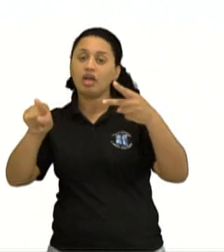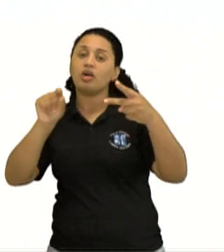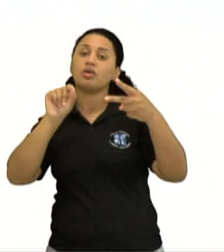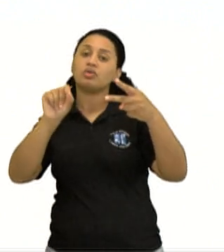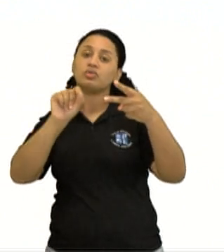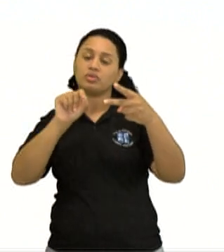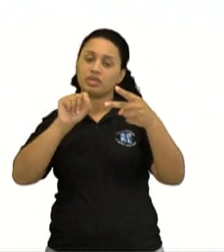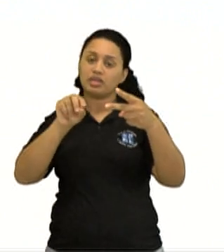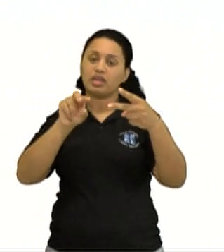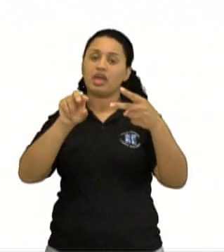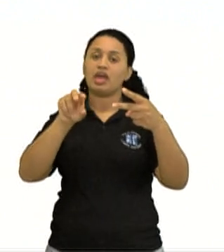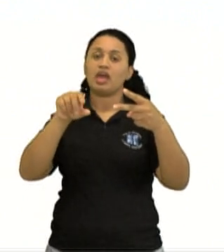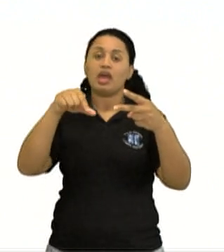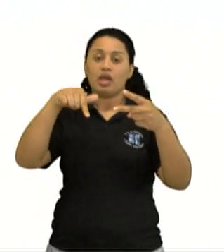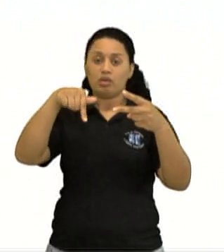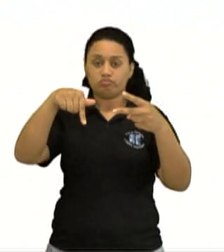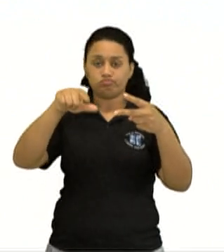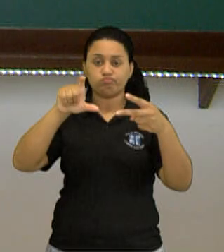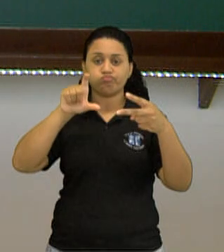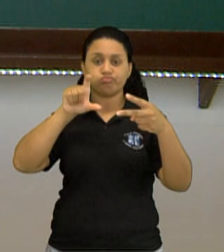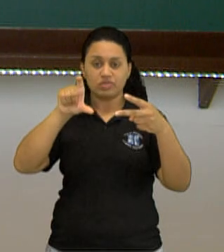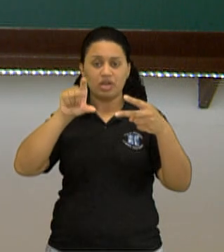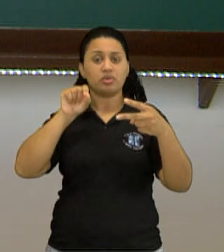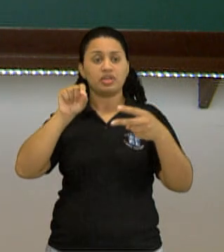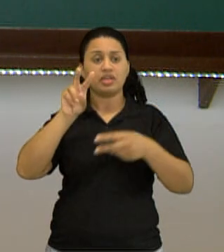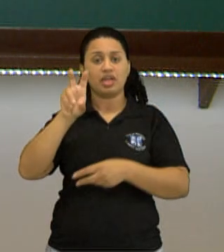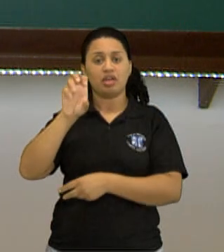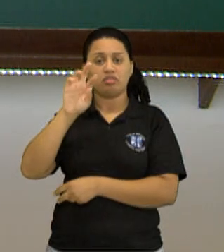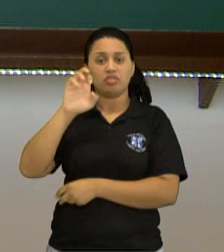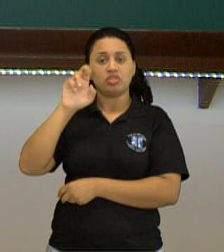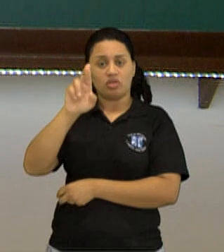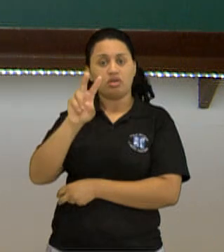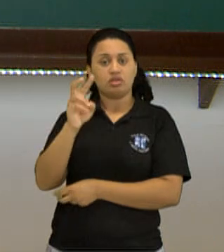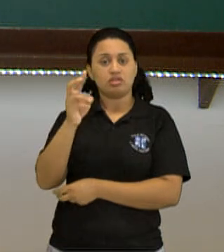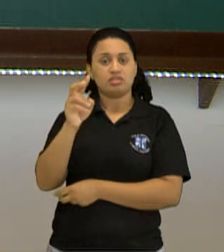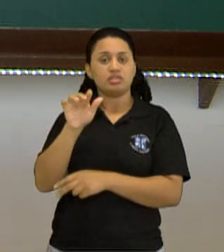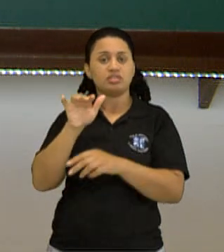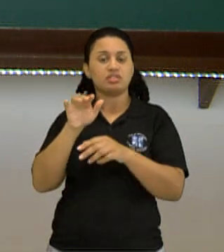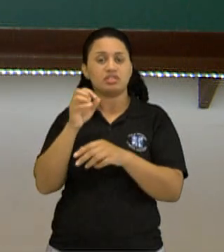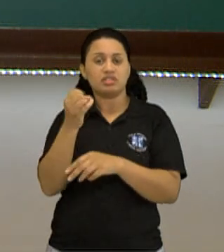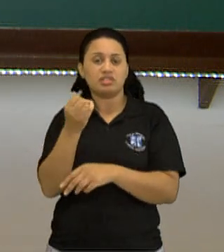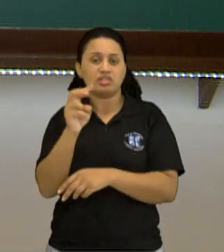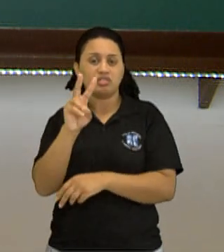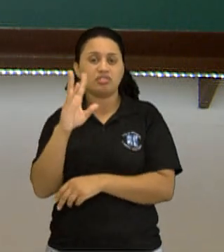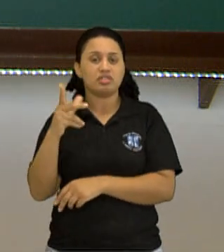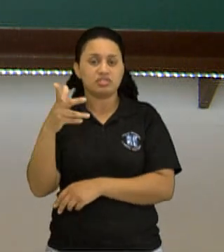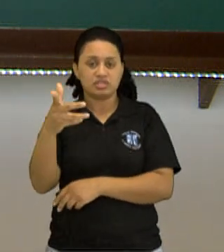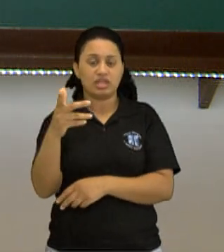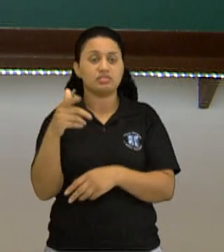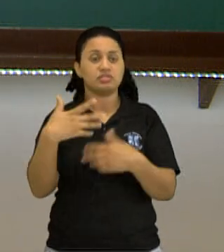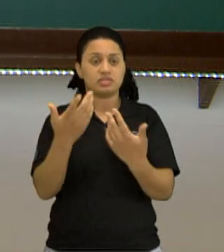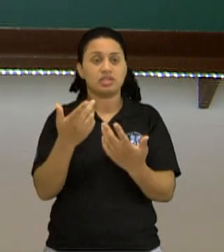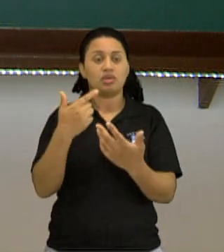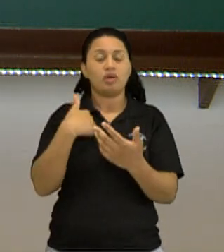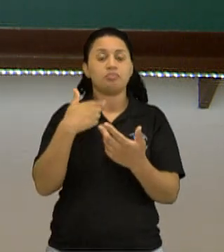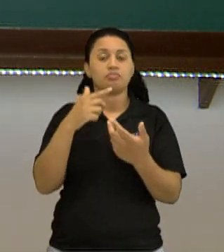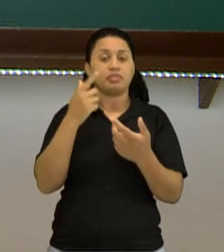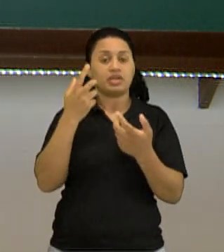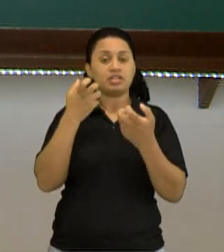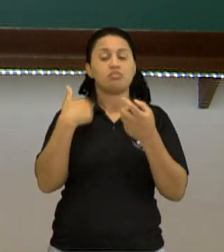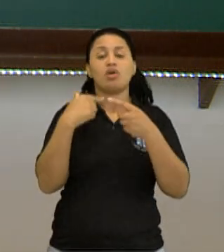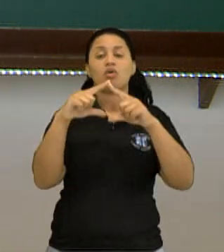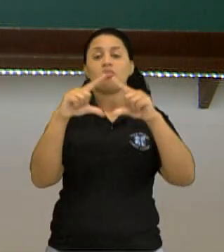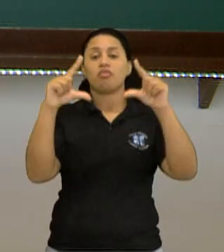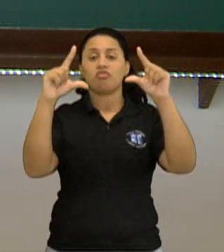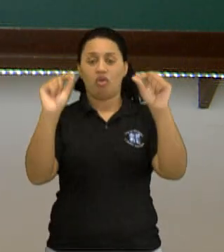aí a gente pode perceber que a quantidade de movimento, meus queridos, numa forma escalar, ela é Q igual M vezes V. E a